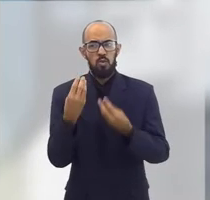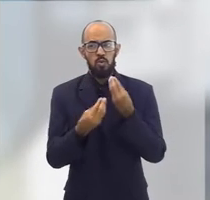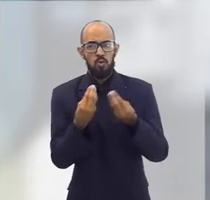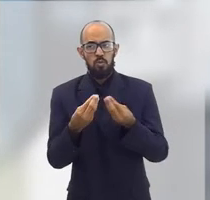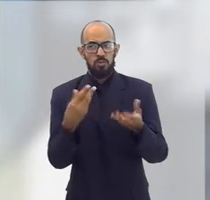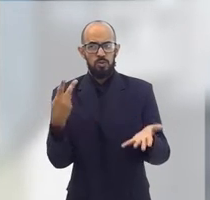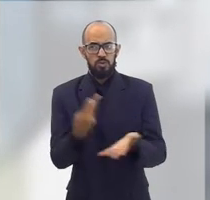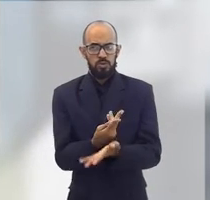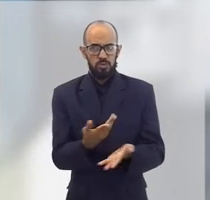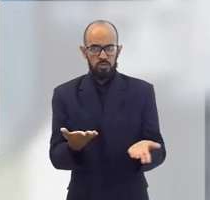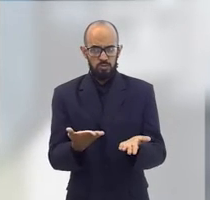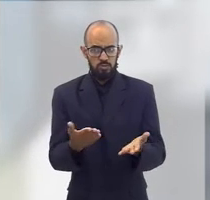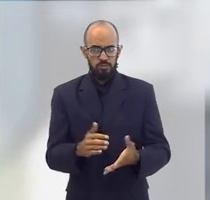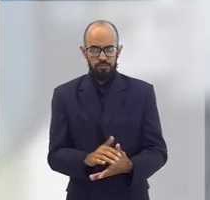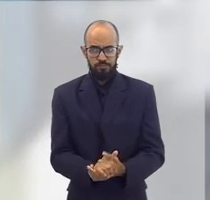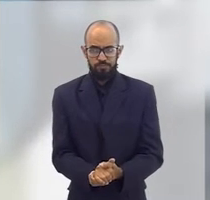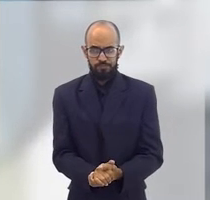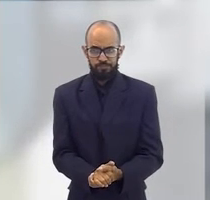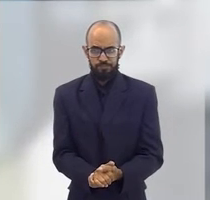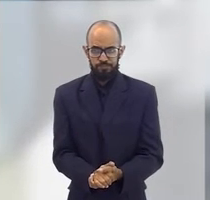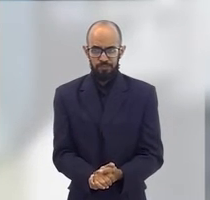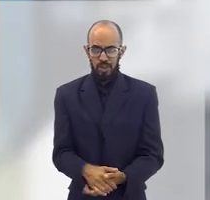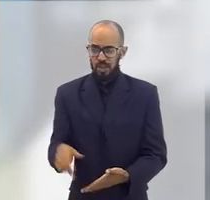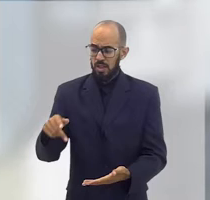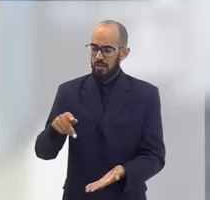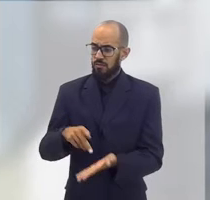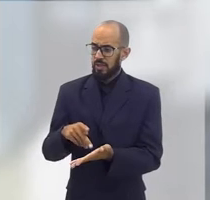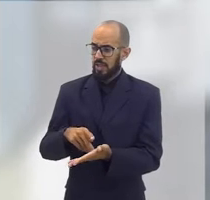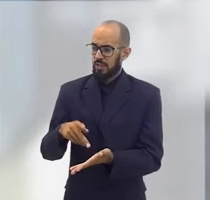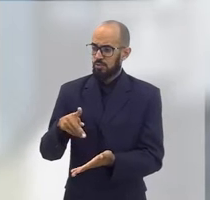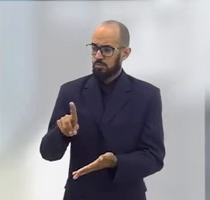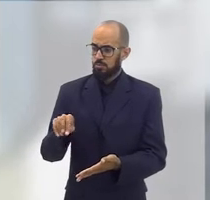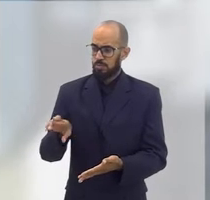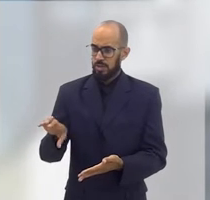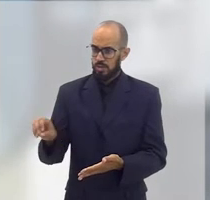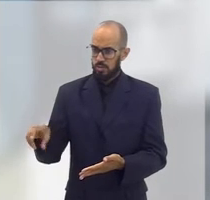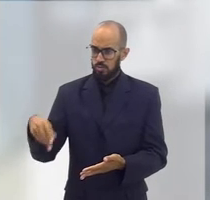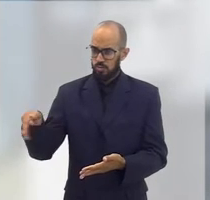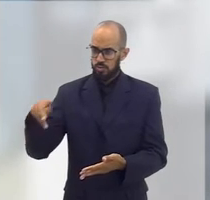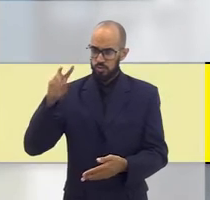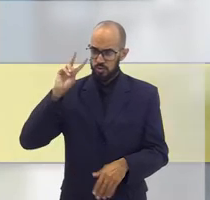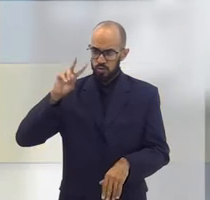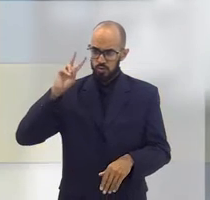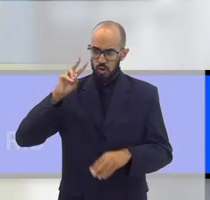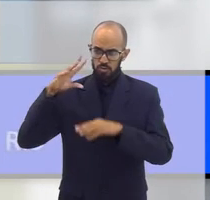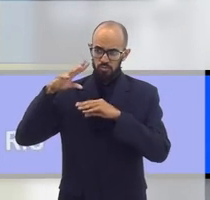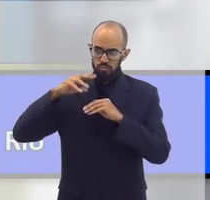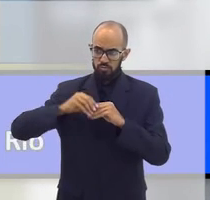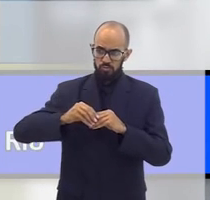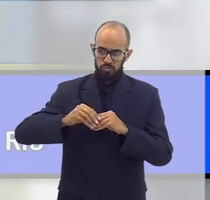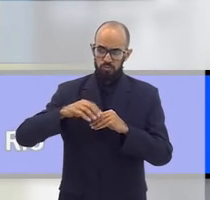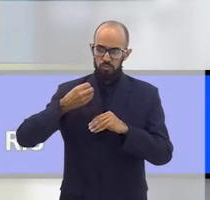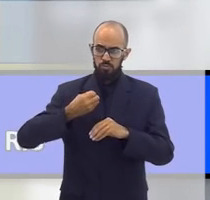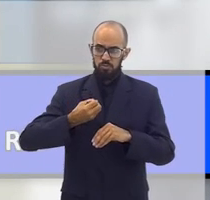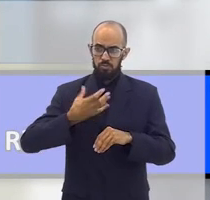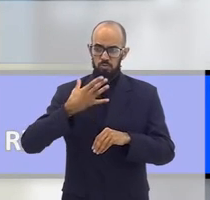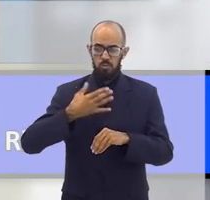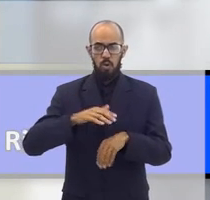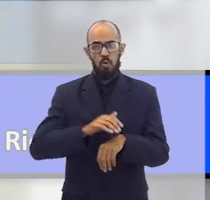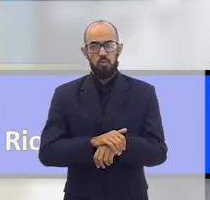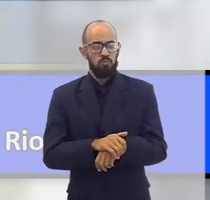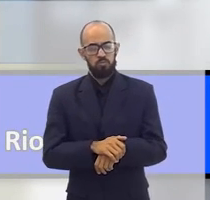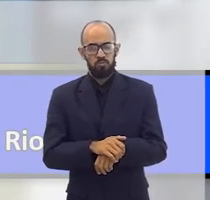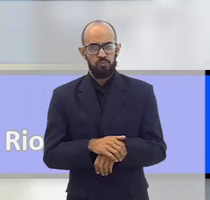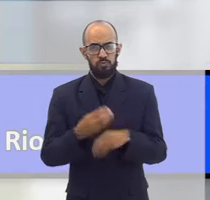Como é que tem sido esse cenário atual? Na verdade, o Pedro foi muito feliz relatando o histórico de todo o início